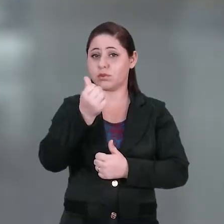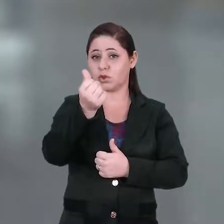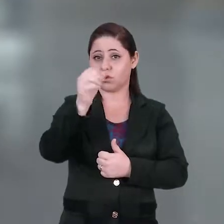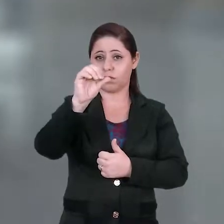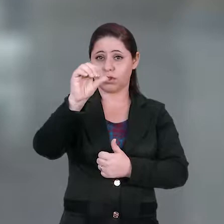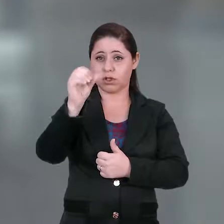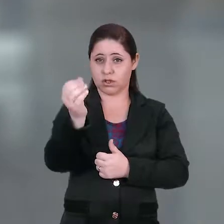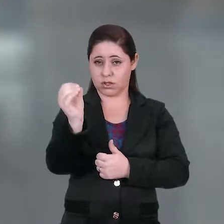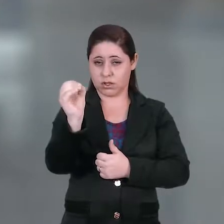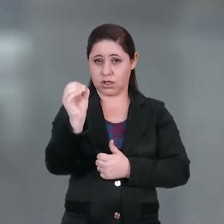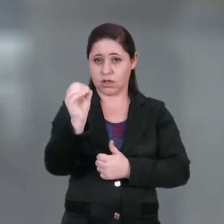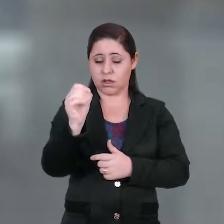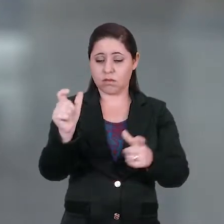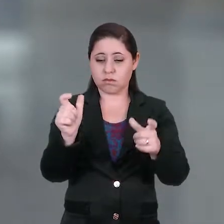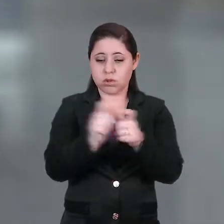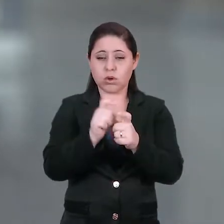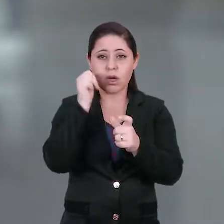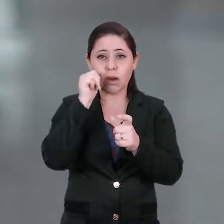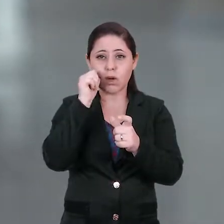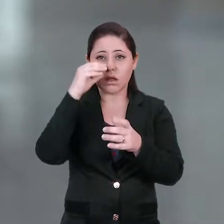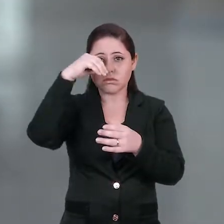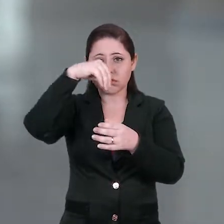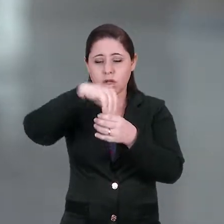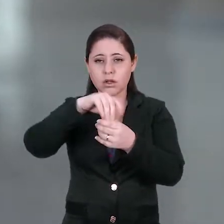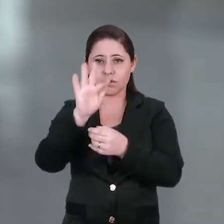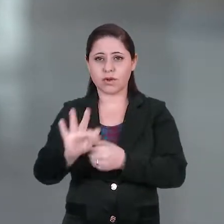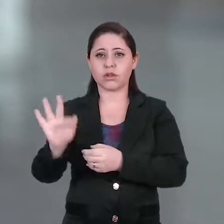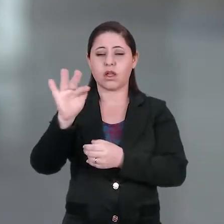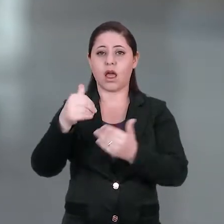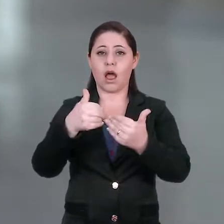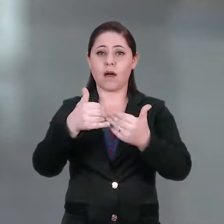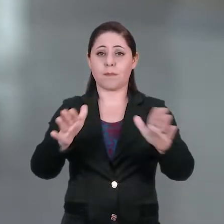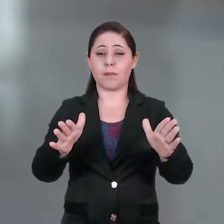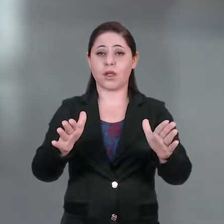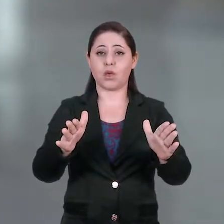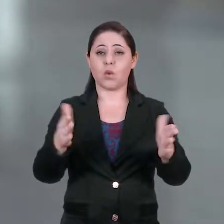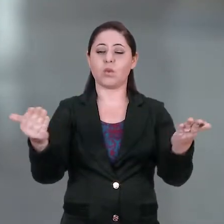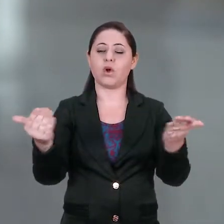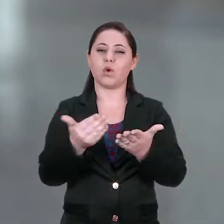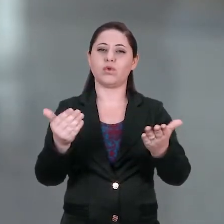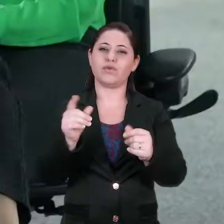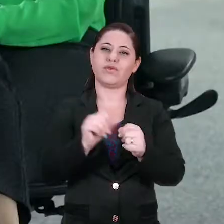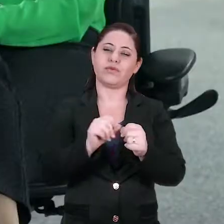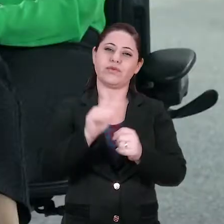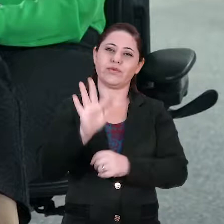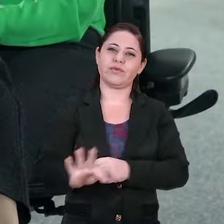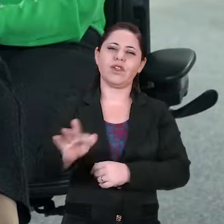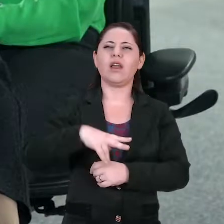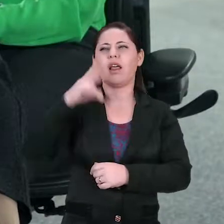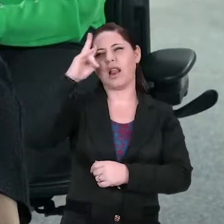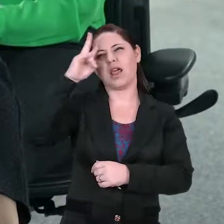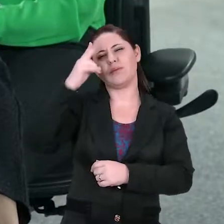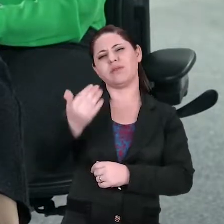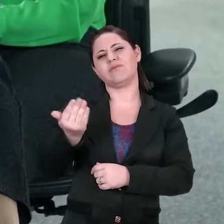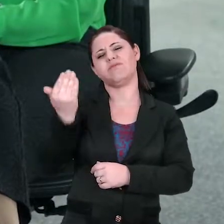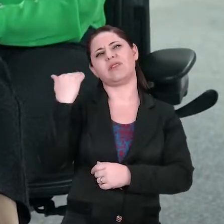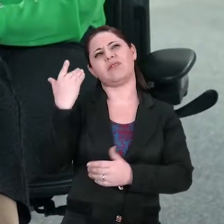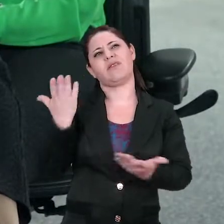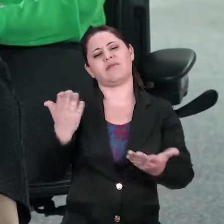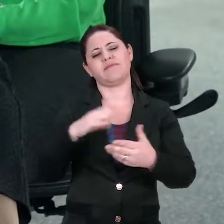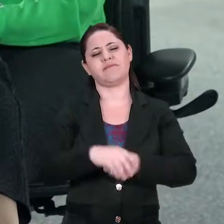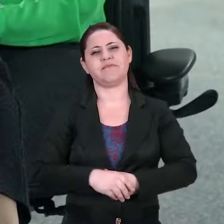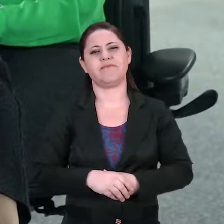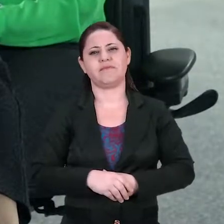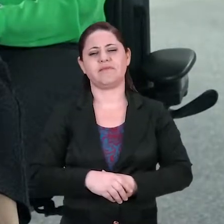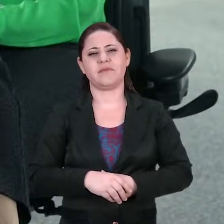bom lembrar, então na década de 60, poucas mulheres na universidade, então é uma geração que abriu a porta para muita gente hoje em dia, né? O que você lembra